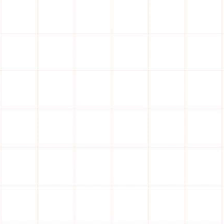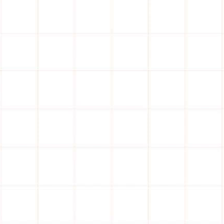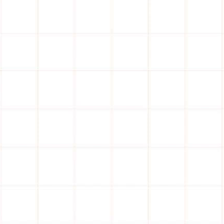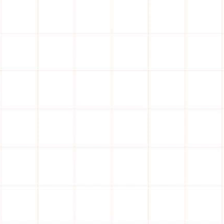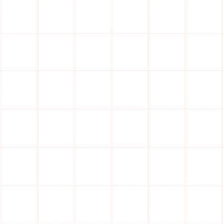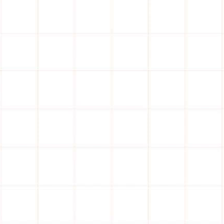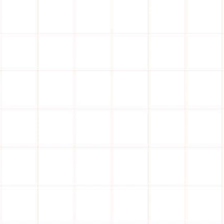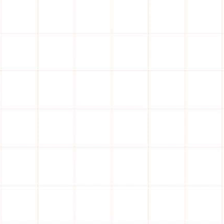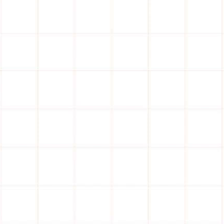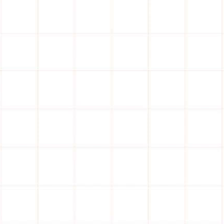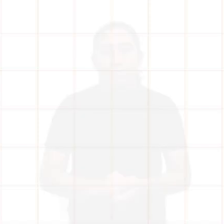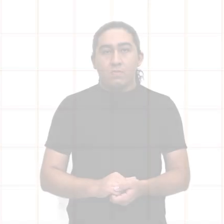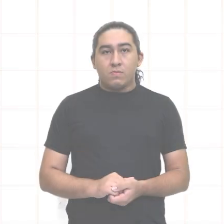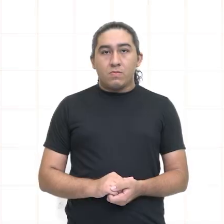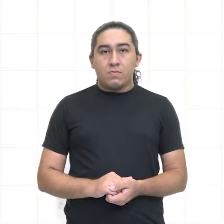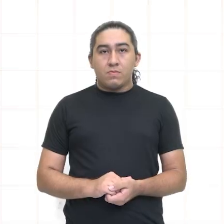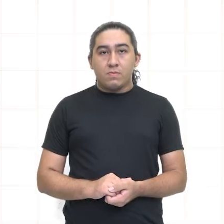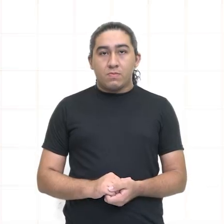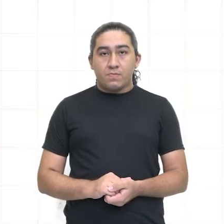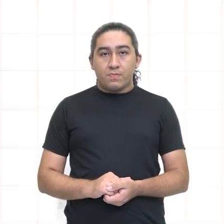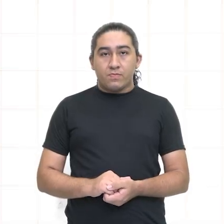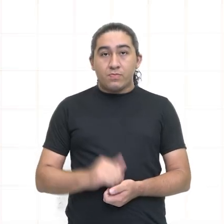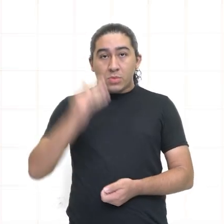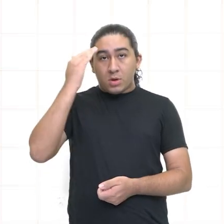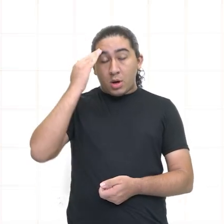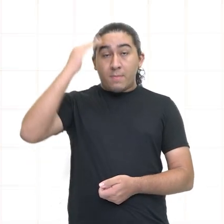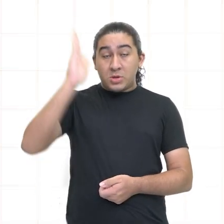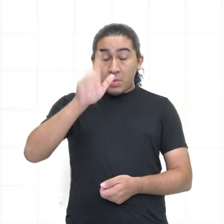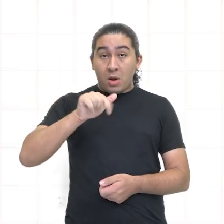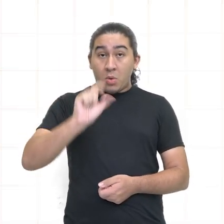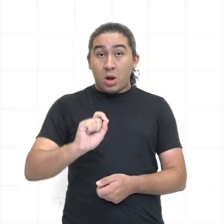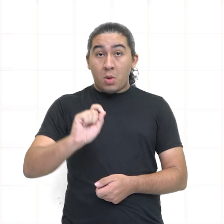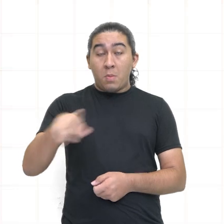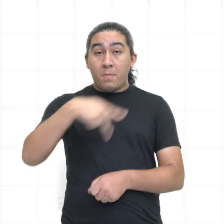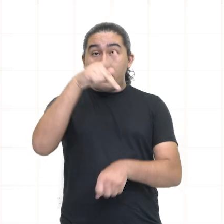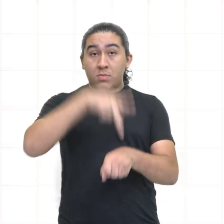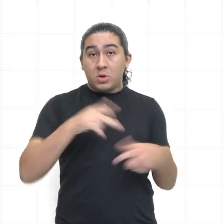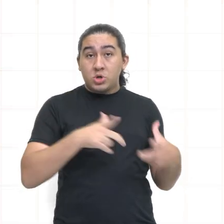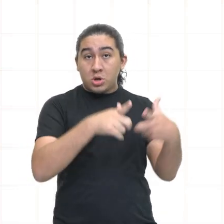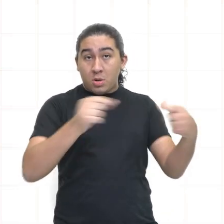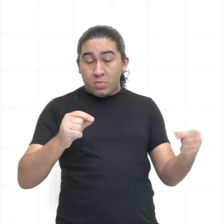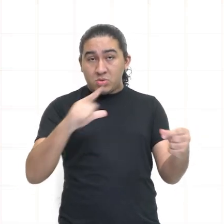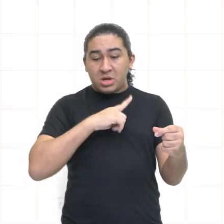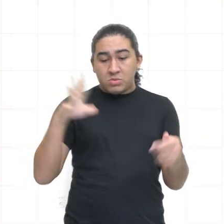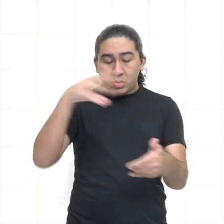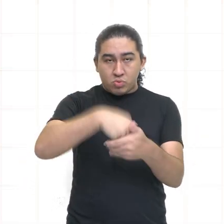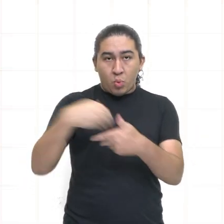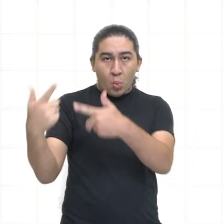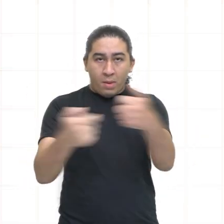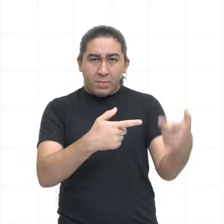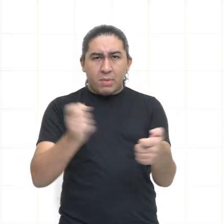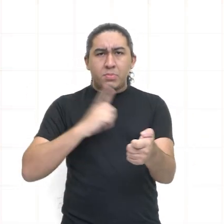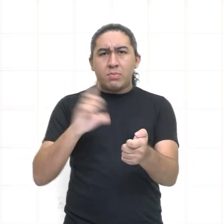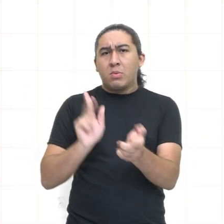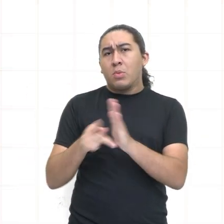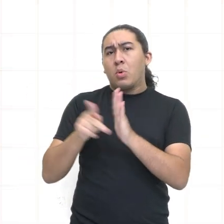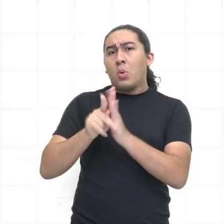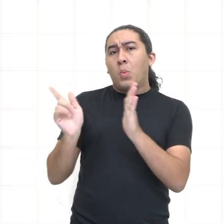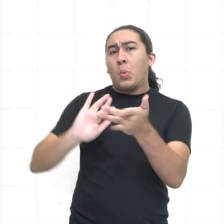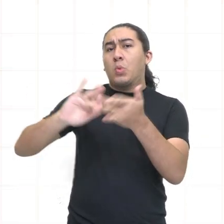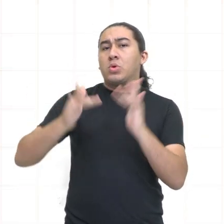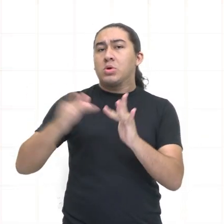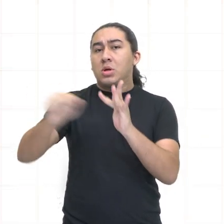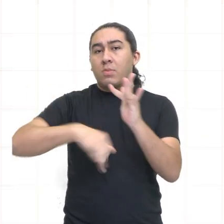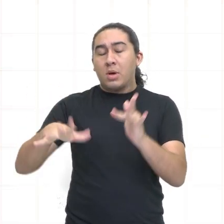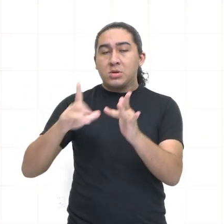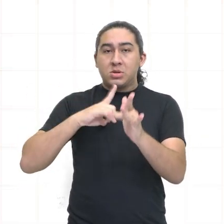relação à supremacia naval, dentro do contexto ali do Pacífico. O Japão, ele tinha uma característica de